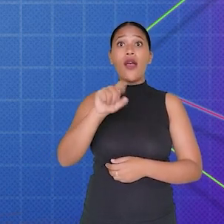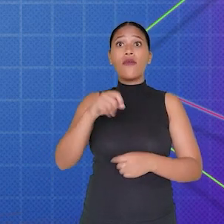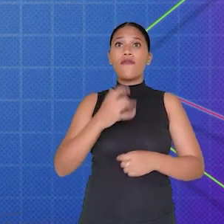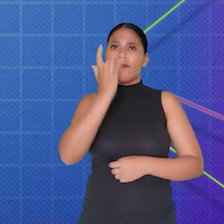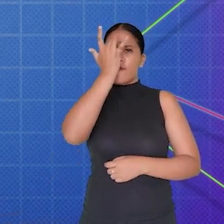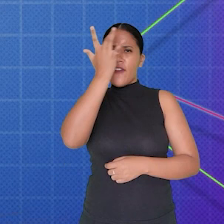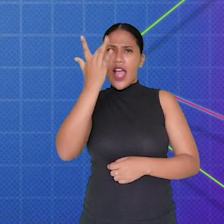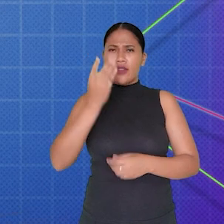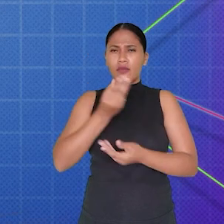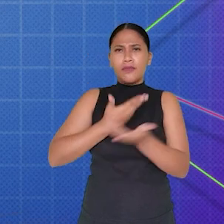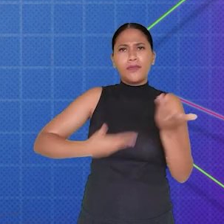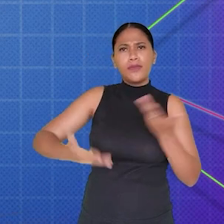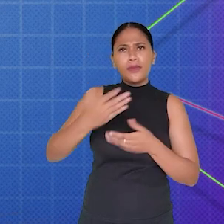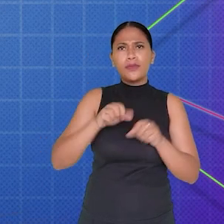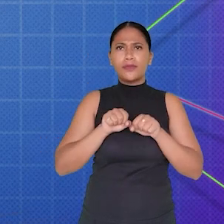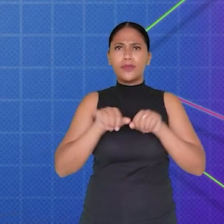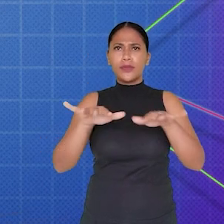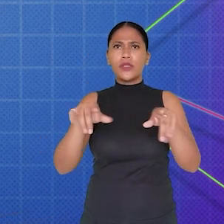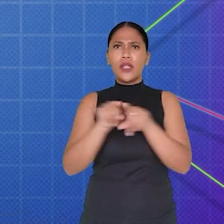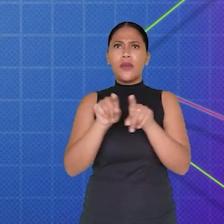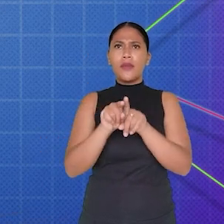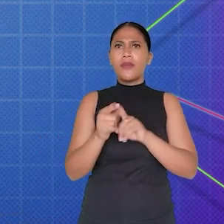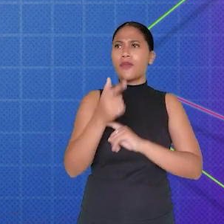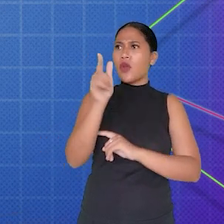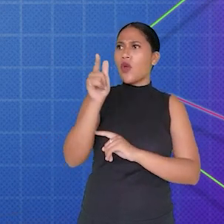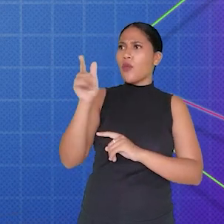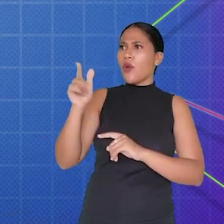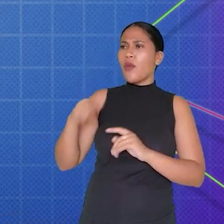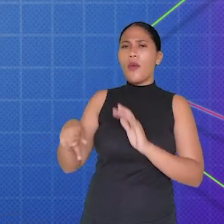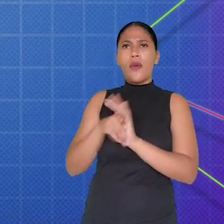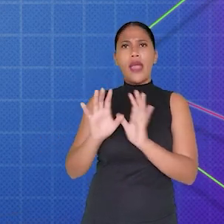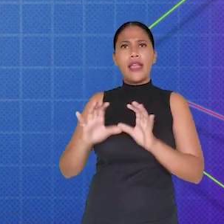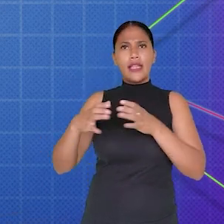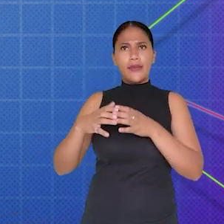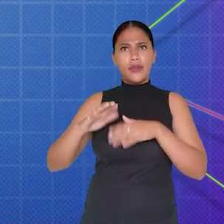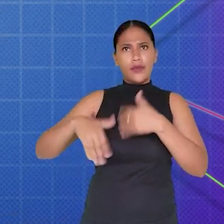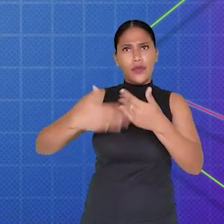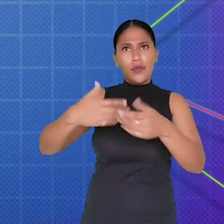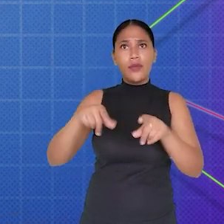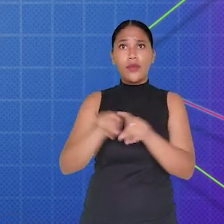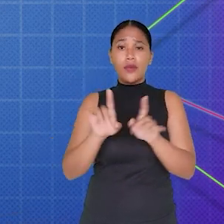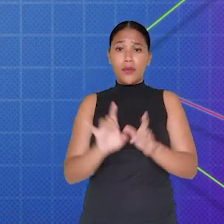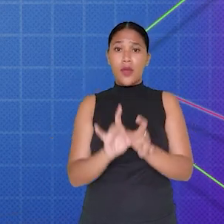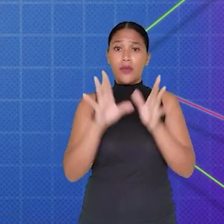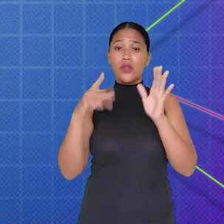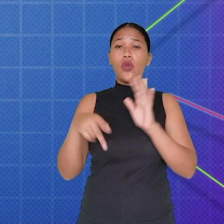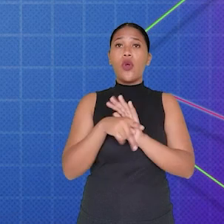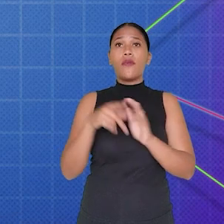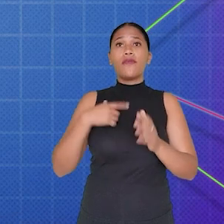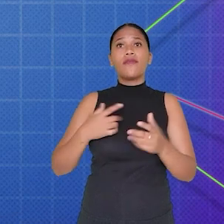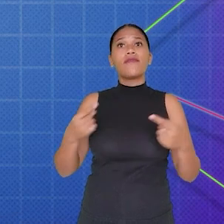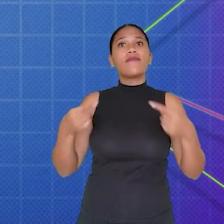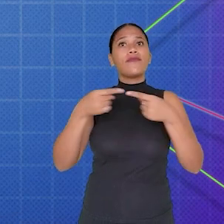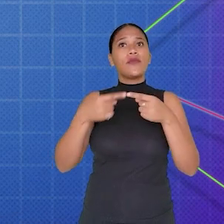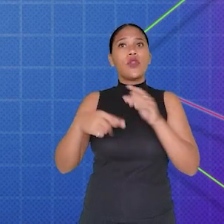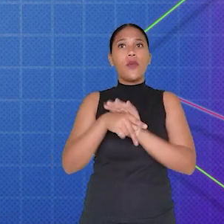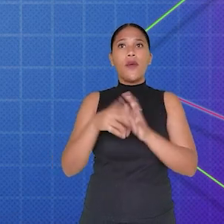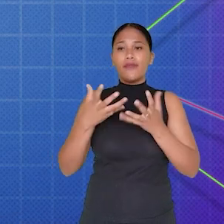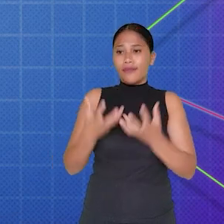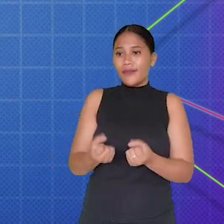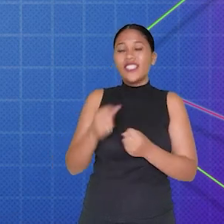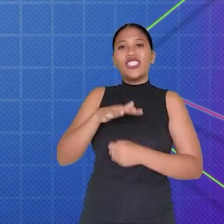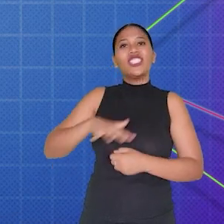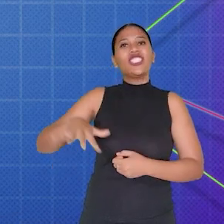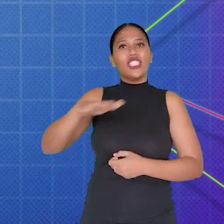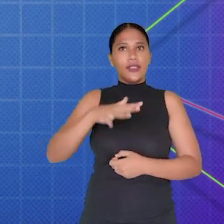página única é que ele pode ser facilmente compartilhado e estendido por todos os membros da equipe de desenvolvimento, permitindo que todos trabalhem em